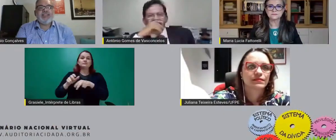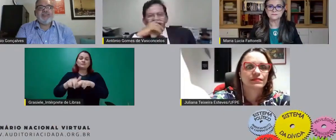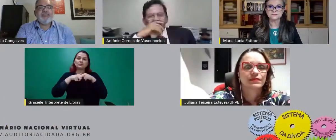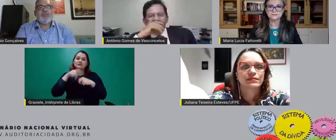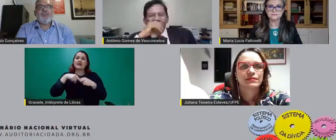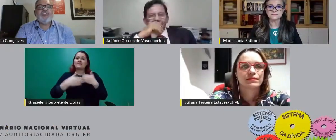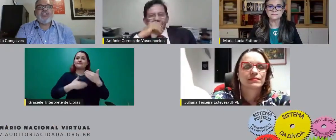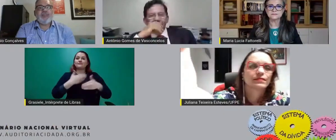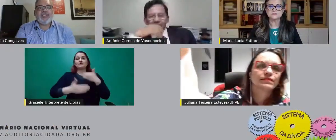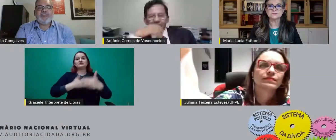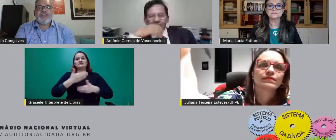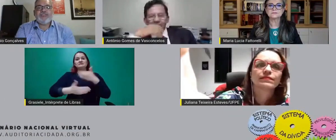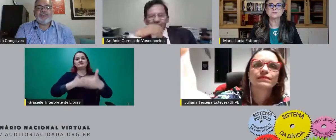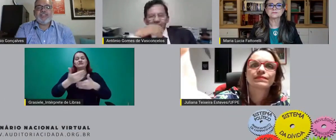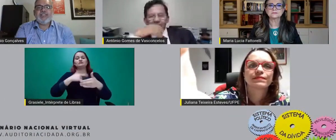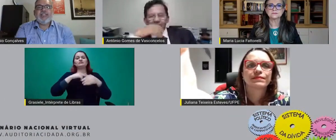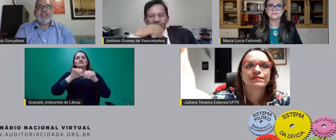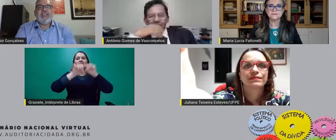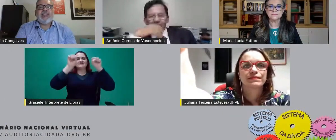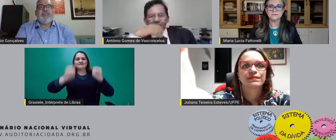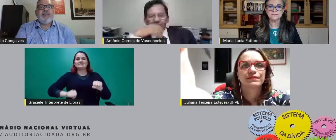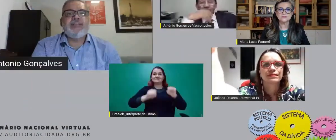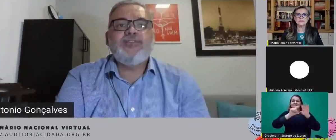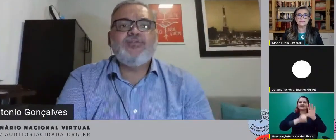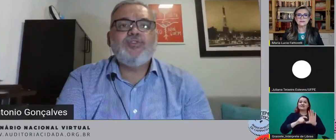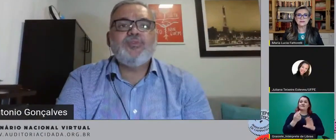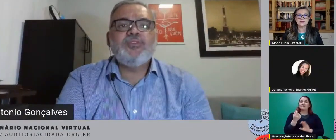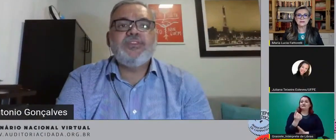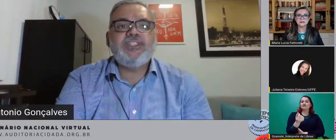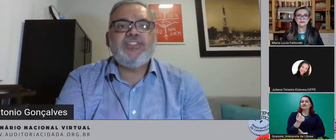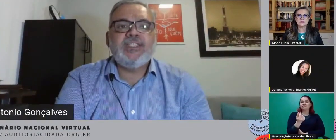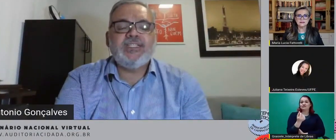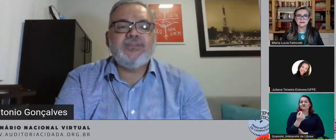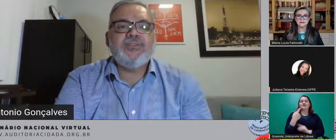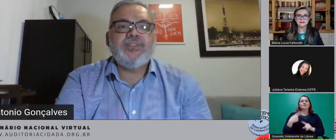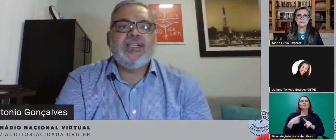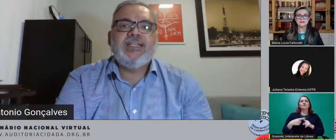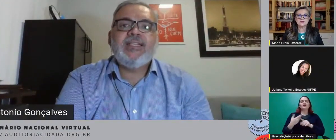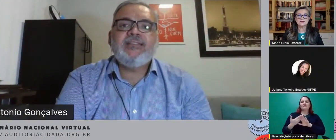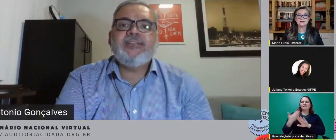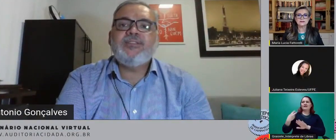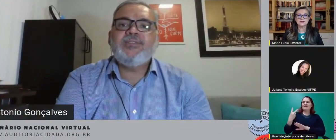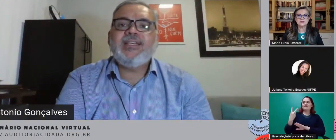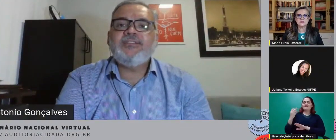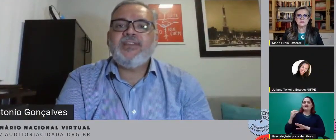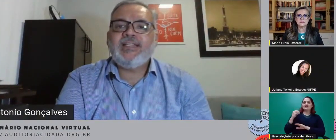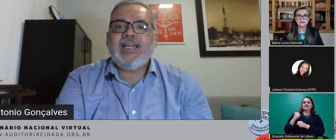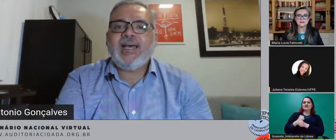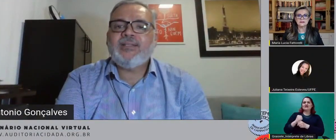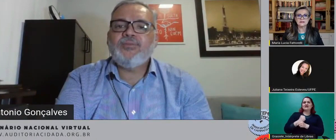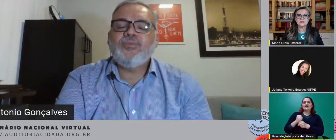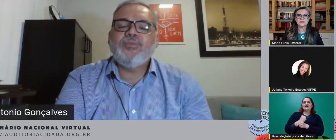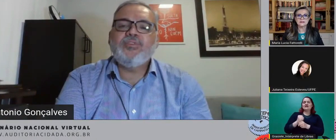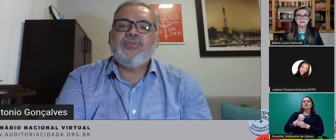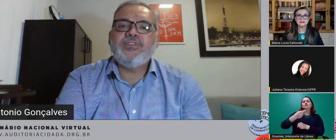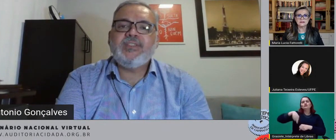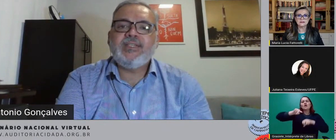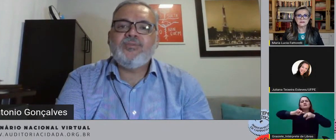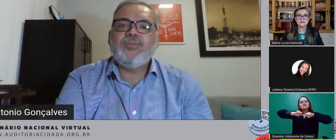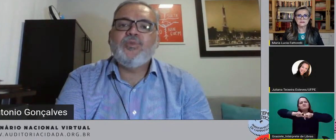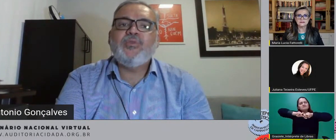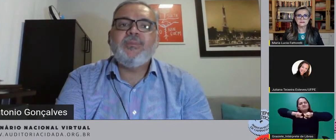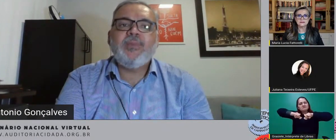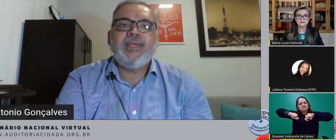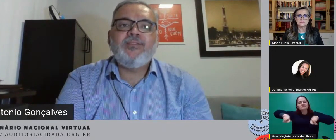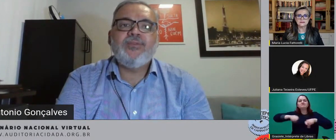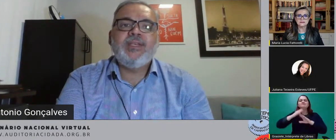que entra o sistema da dívida, que desses últimos 20 anos tem sido desvendado com muito